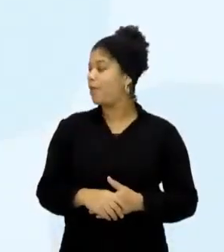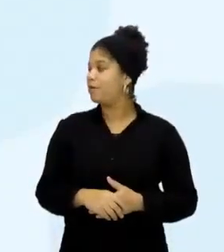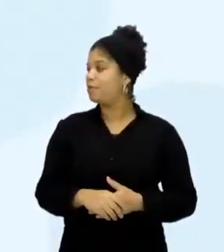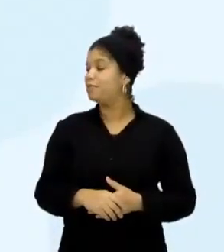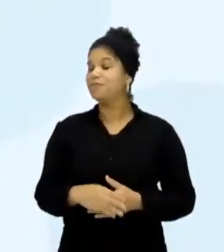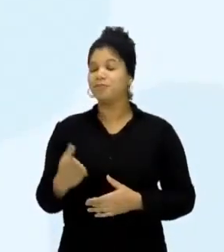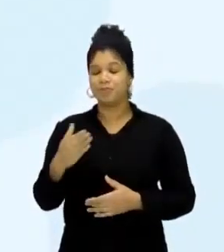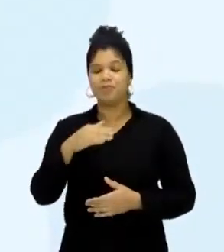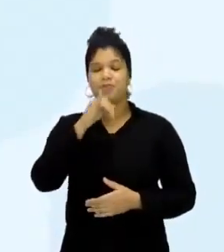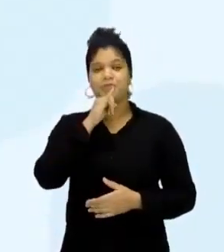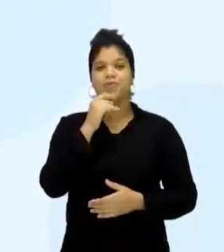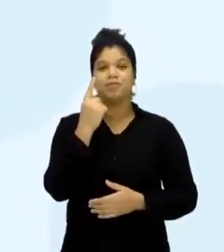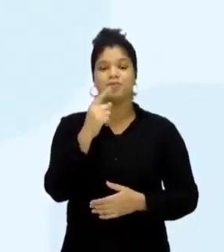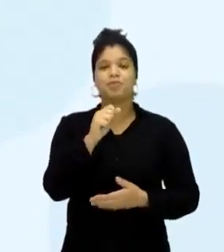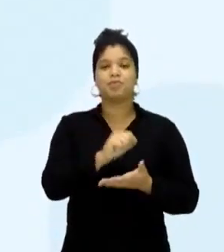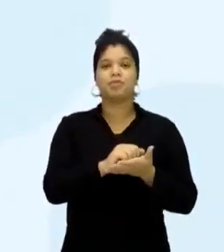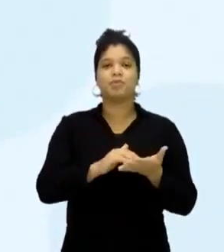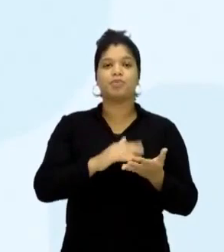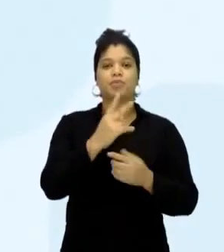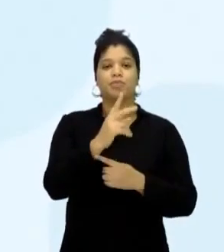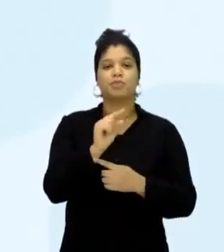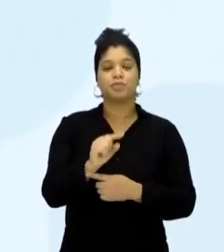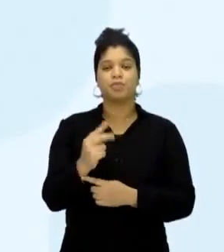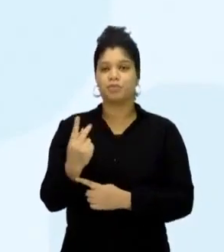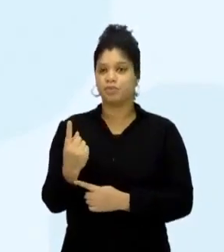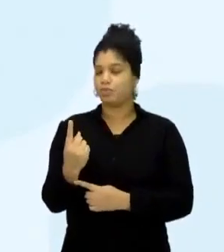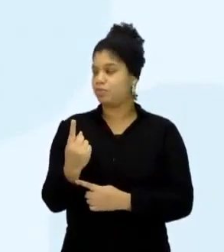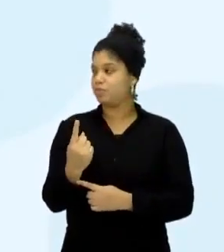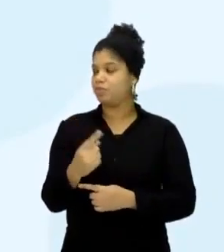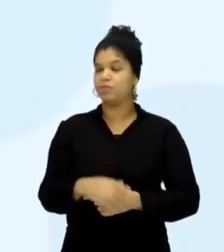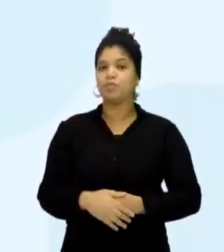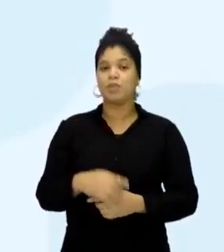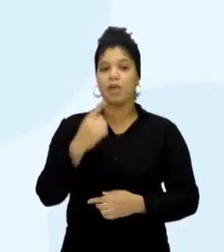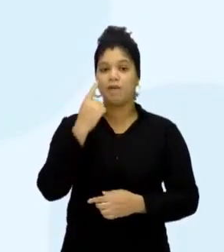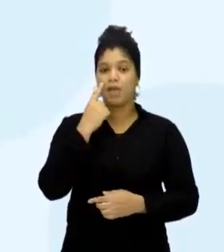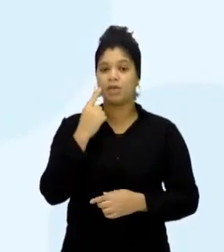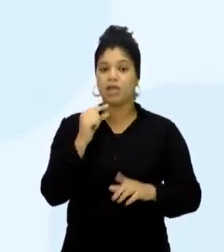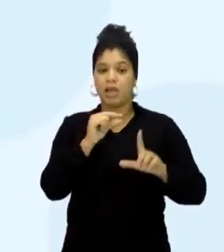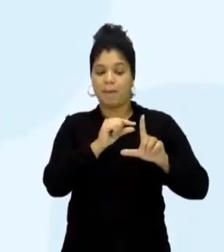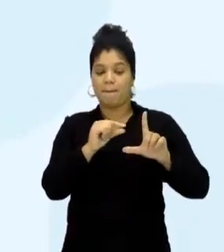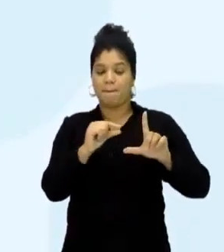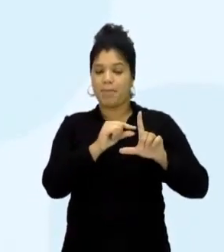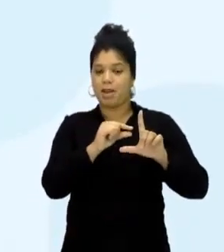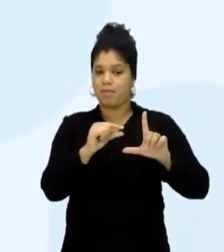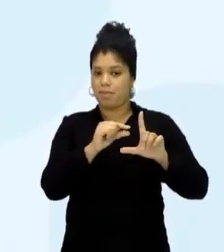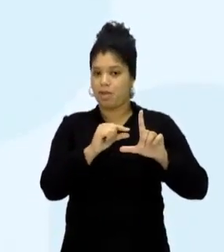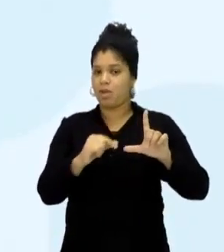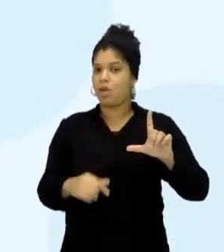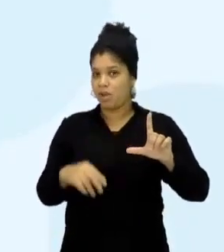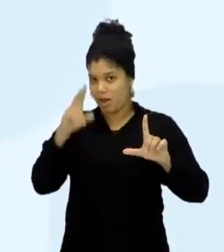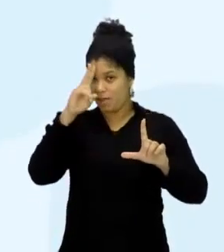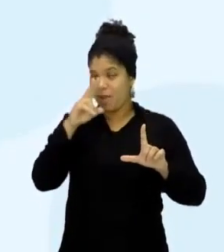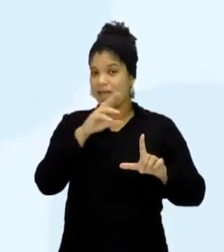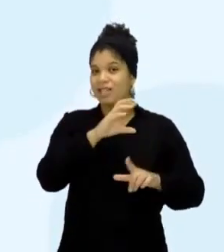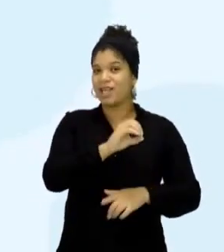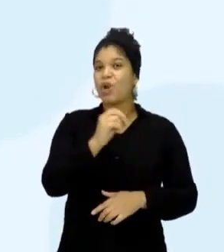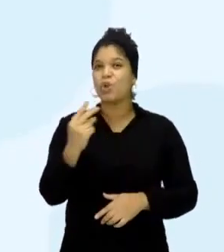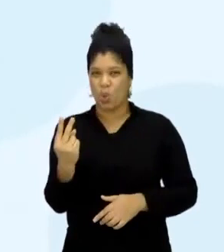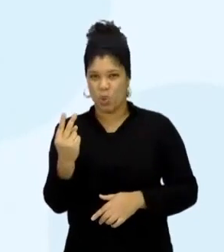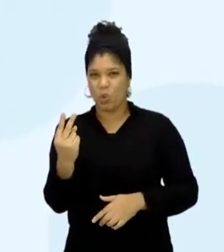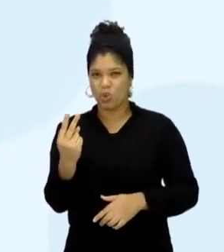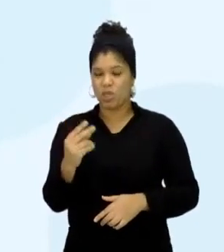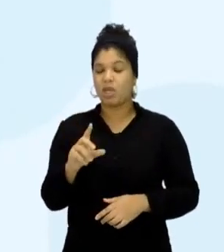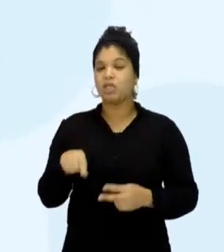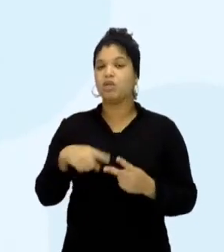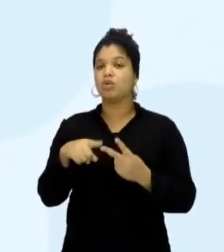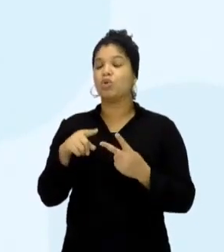Exemplo 1, atividade 2.1. Peguei o primeiro intervalo. Então eu peguei o primeiro ponto que era 0,2 e o segundo